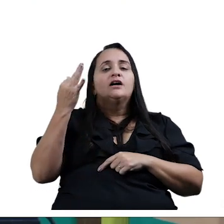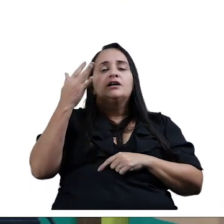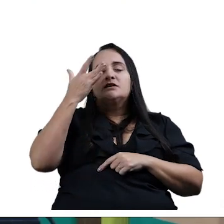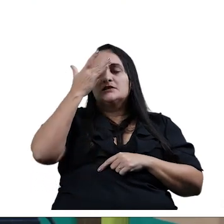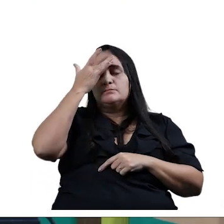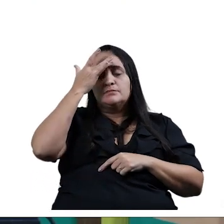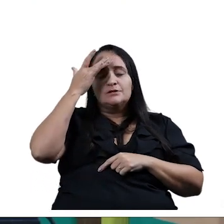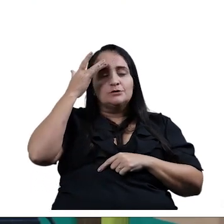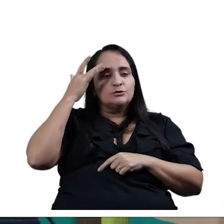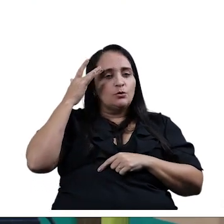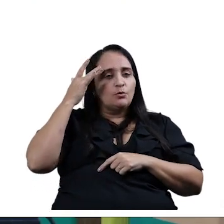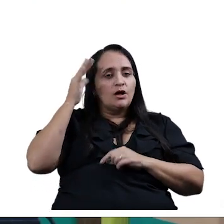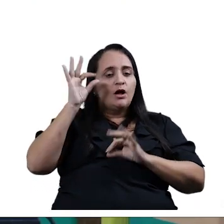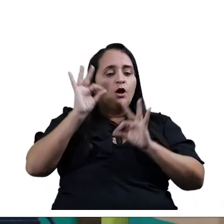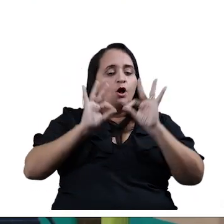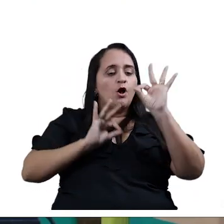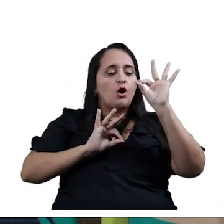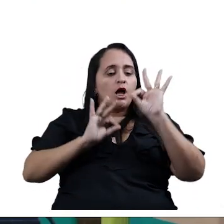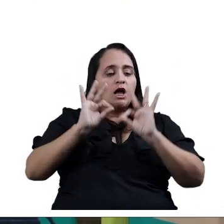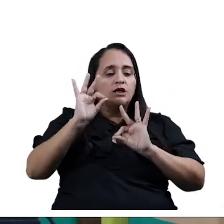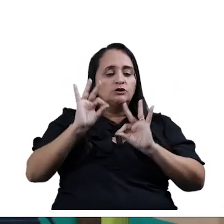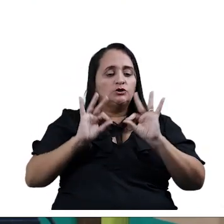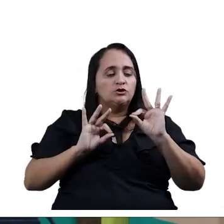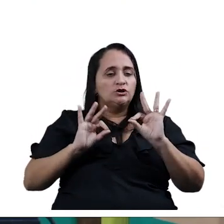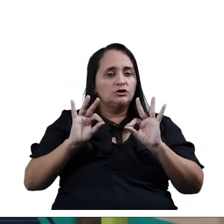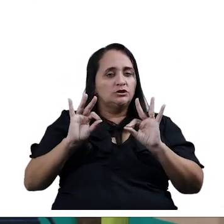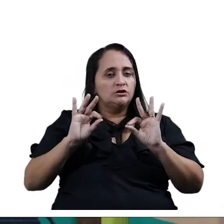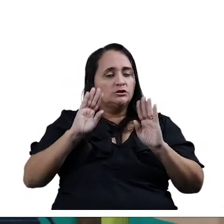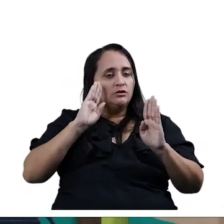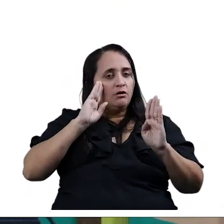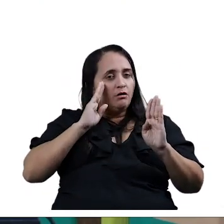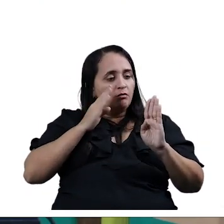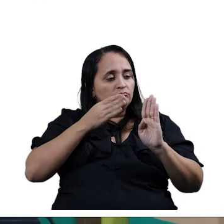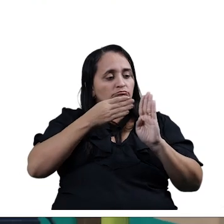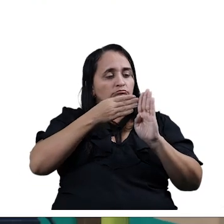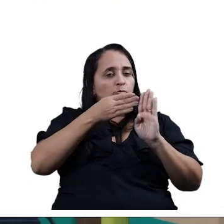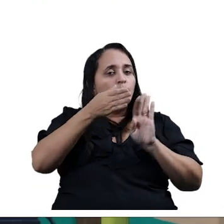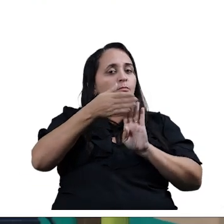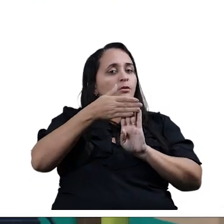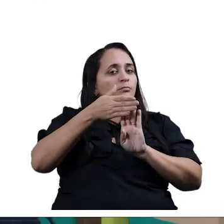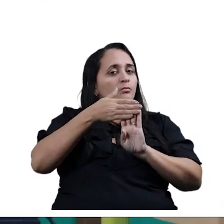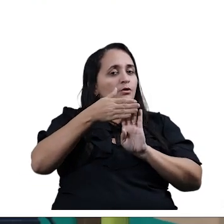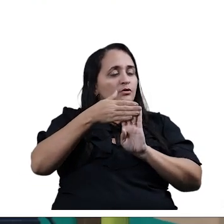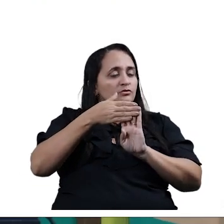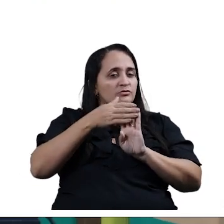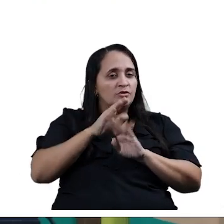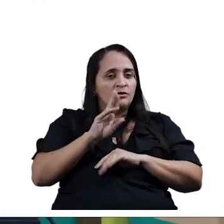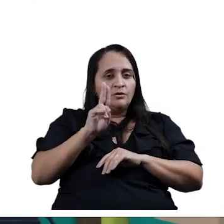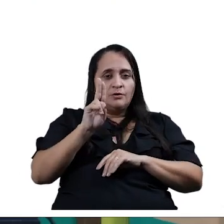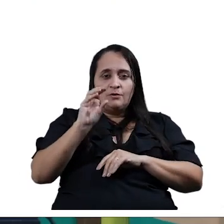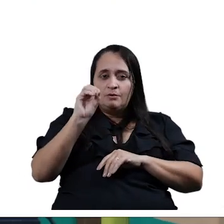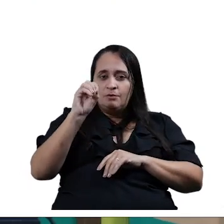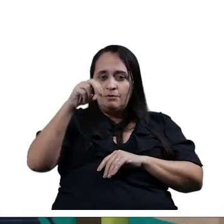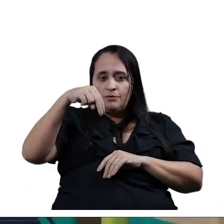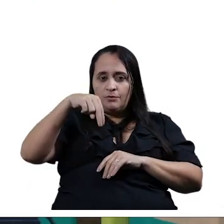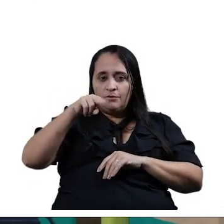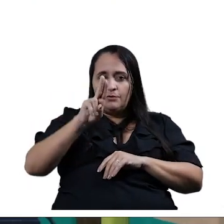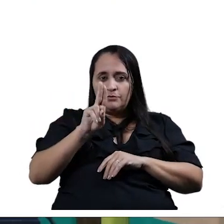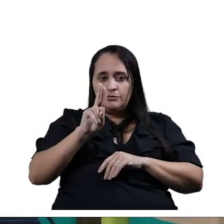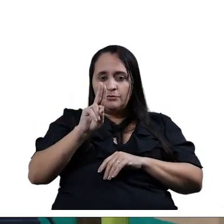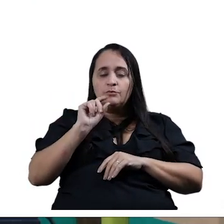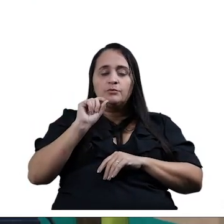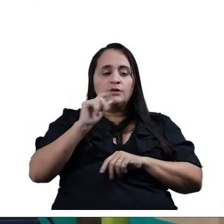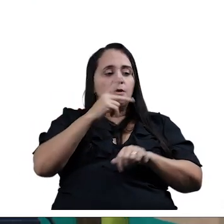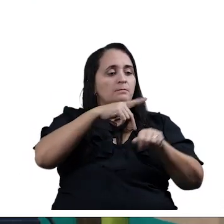propósito, né? Então, no caso da ONU, foram as nações, os países que se uniram